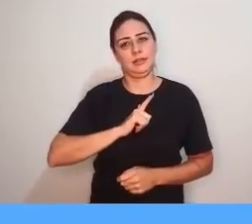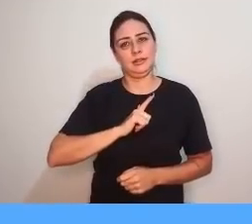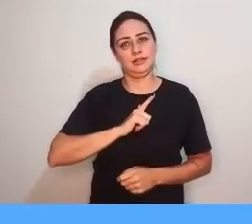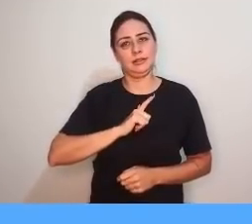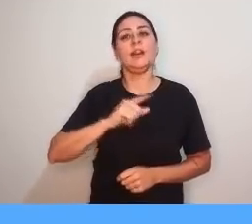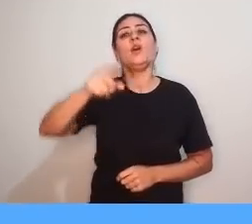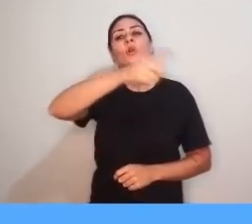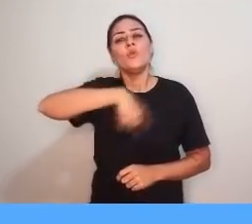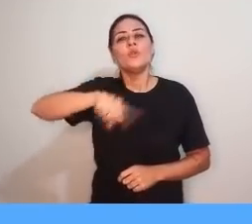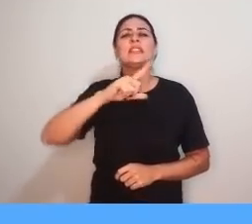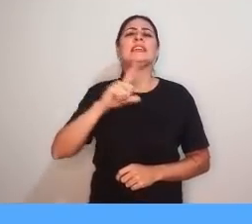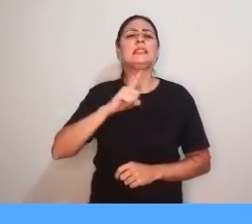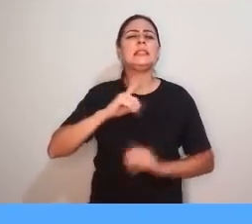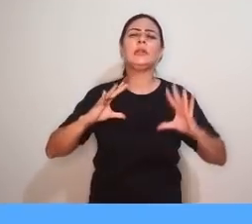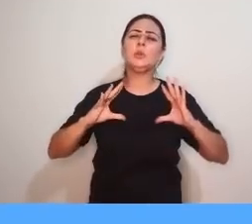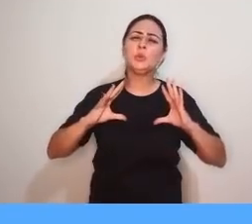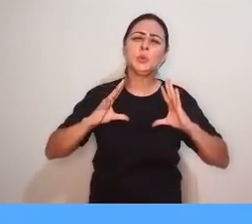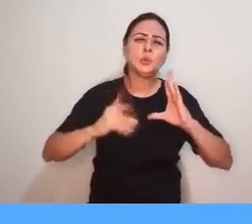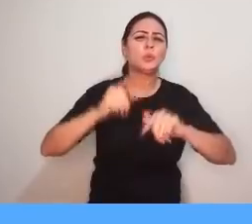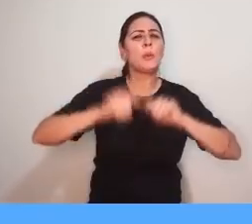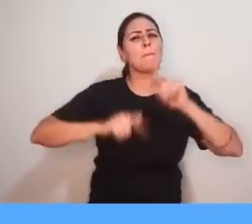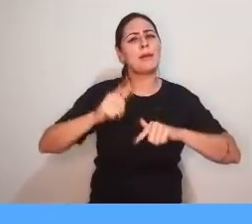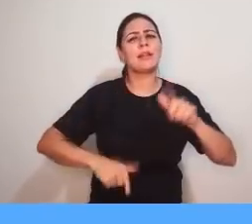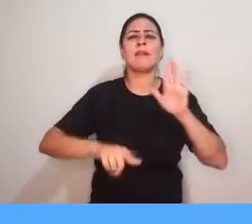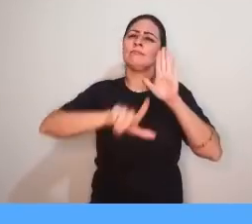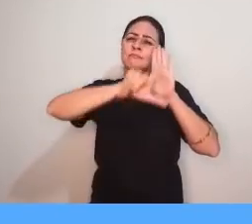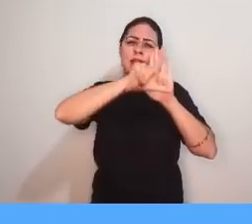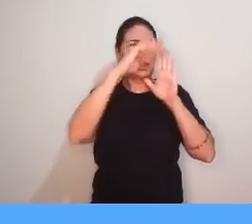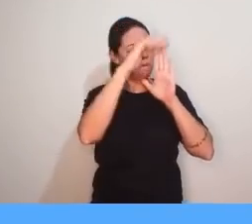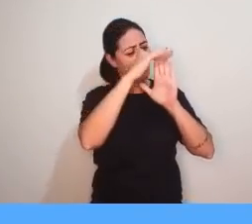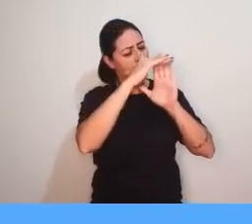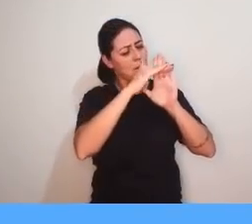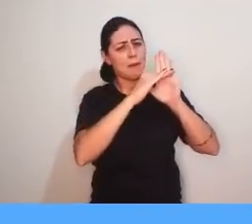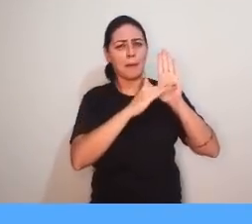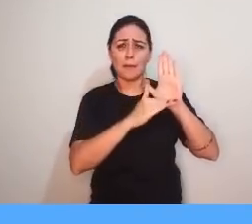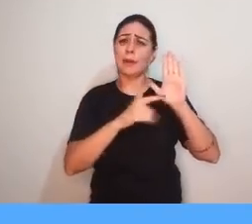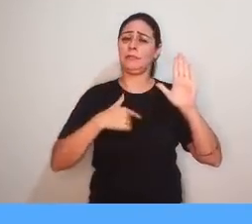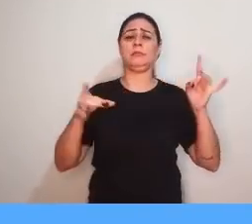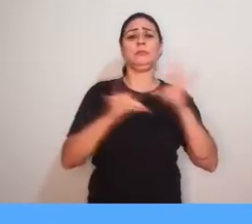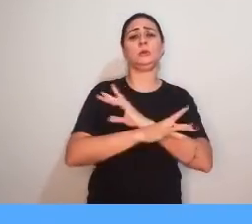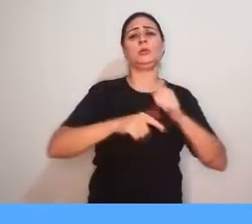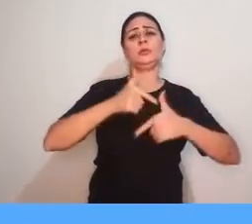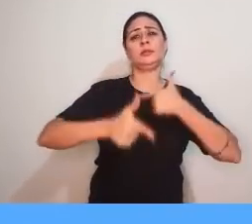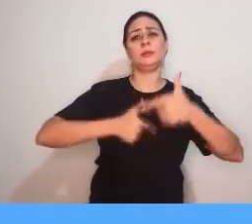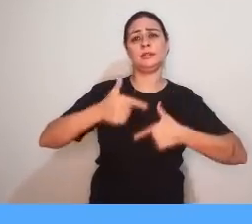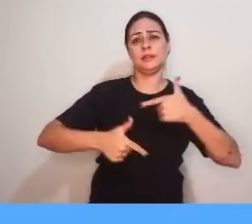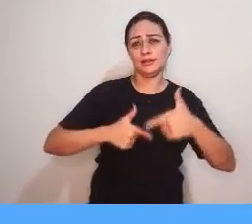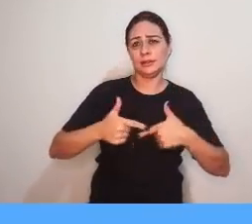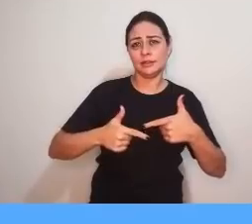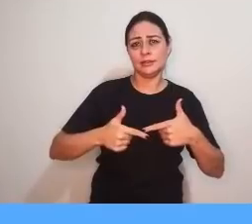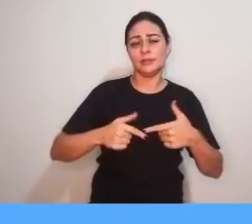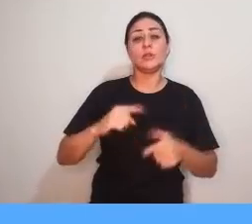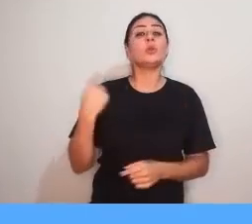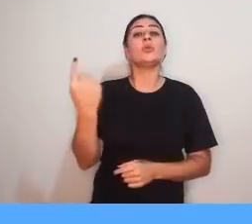instrumentos legais, estruturais e estruturantes necessários para trabalhar. Tá? O que nós estamos falando agora é